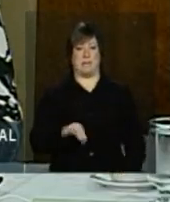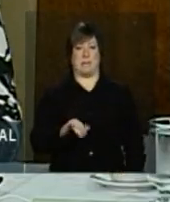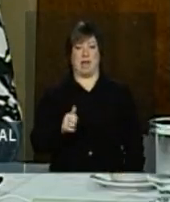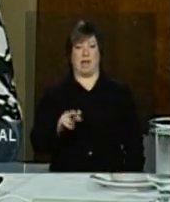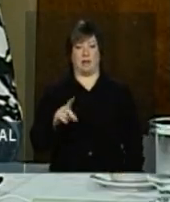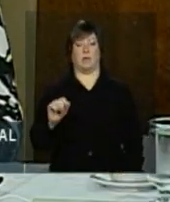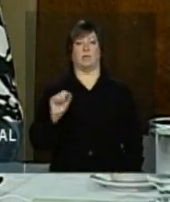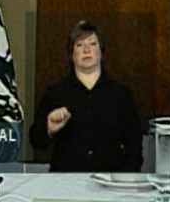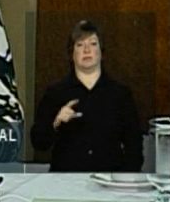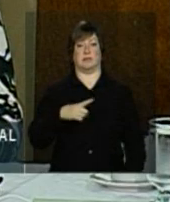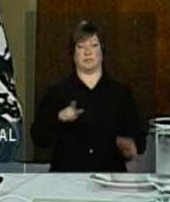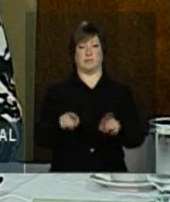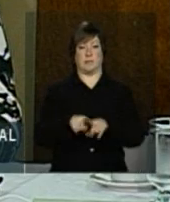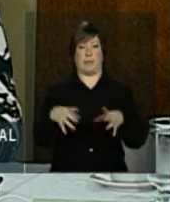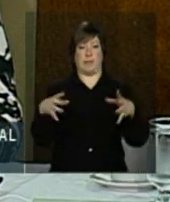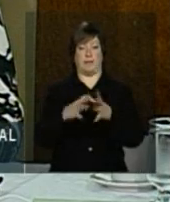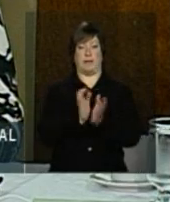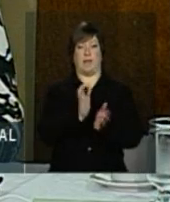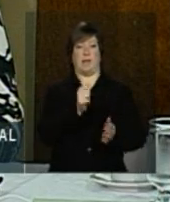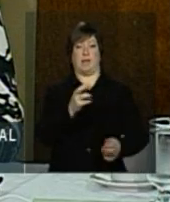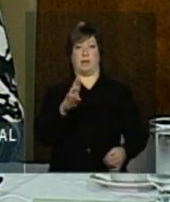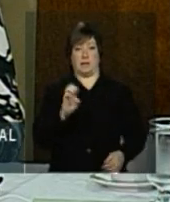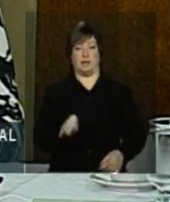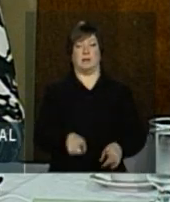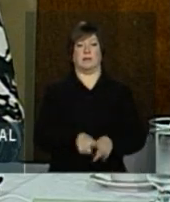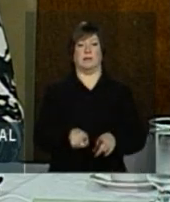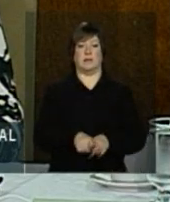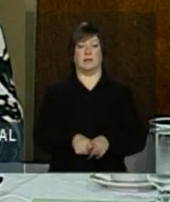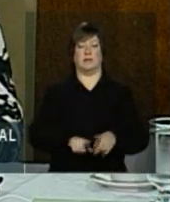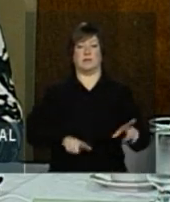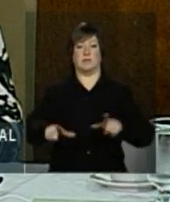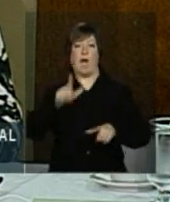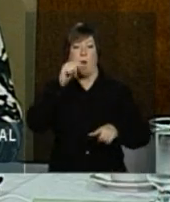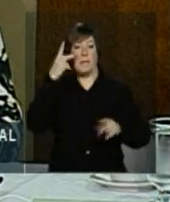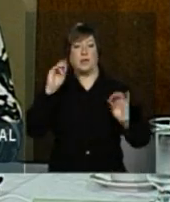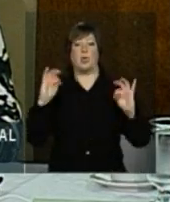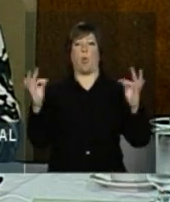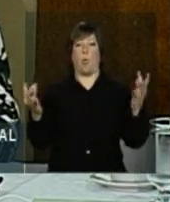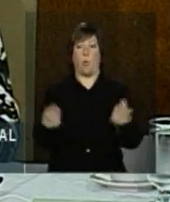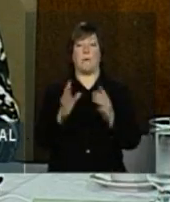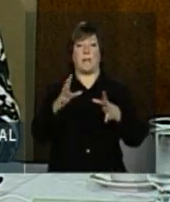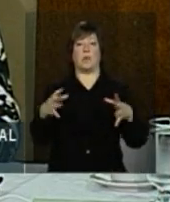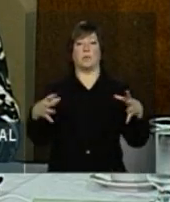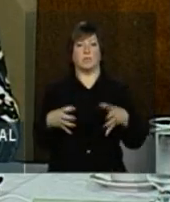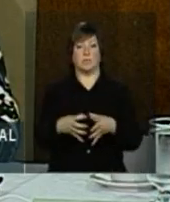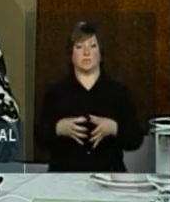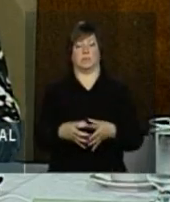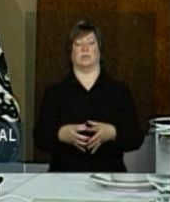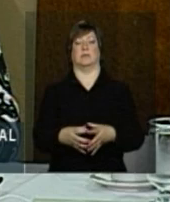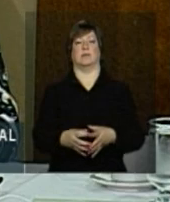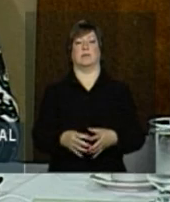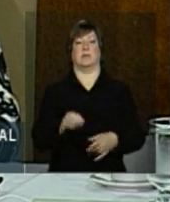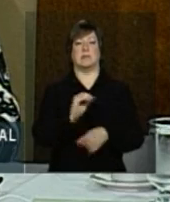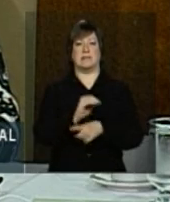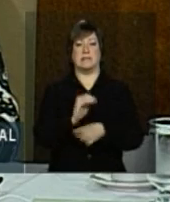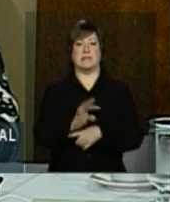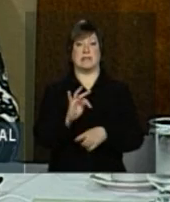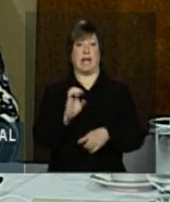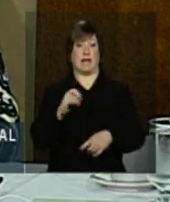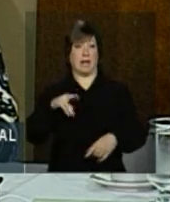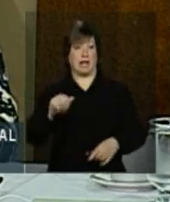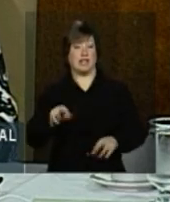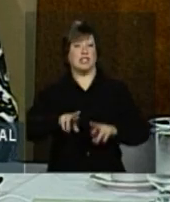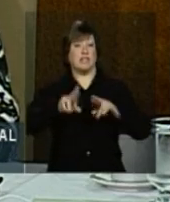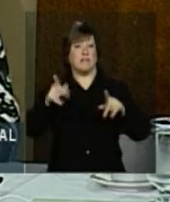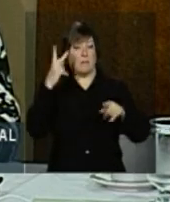o a criação do água para todos mas que envolve um conjunto de ações voltadas a assistência técnica diferenciada pro